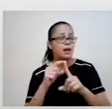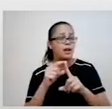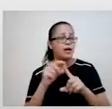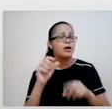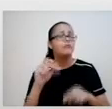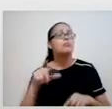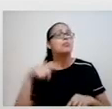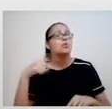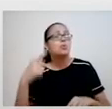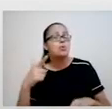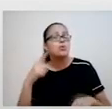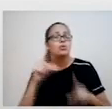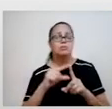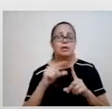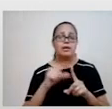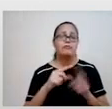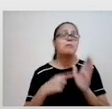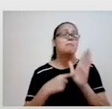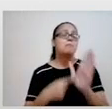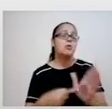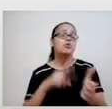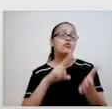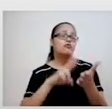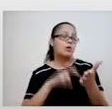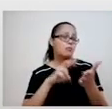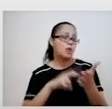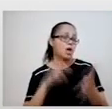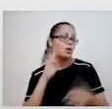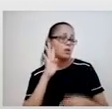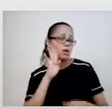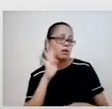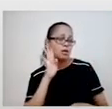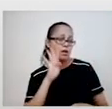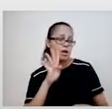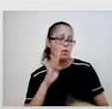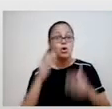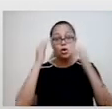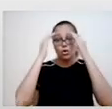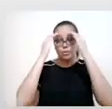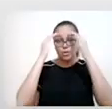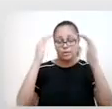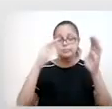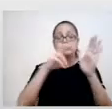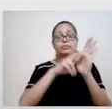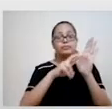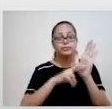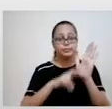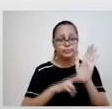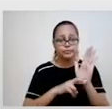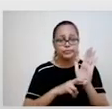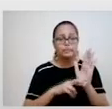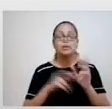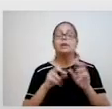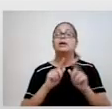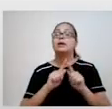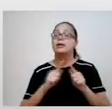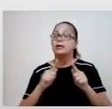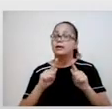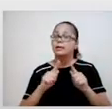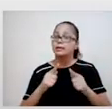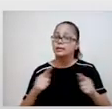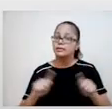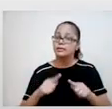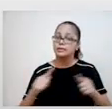significado, mostre que você tem um vocabulário legal. E, por fim, obediência às regras gramaticais, como a concordância nominal, que nós já falamos,